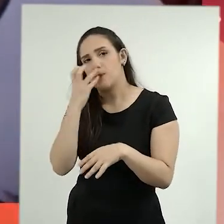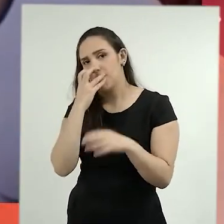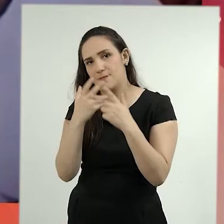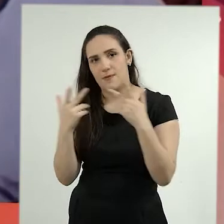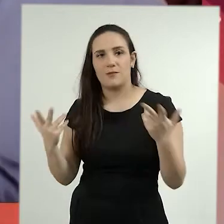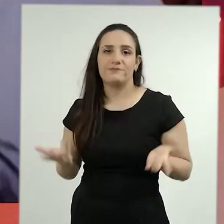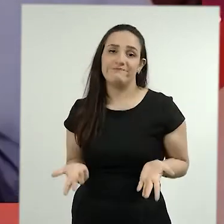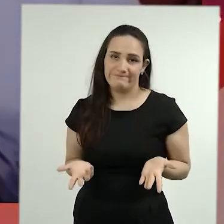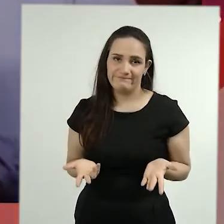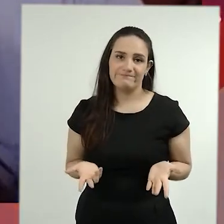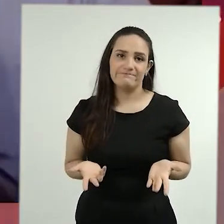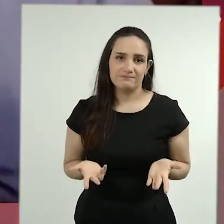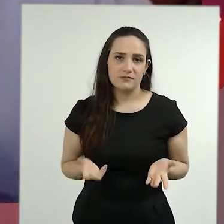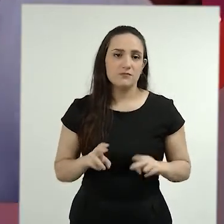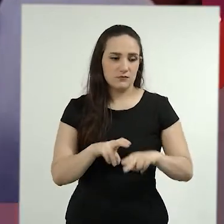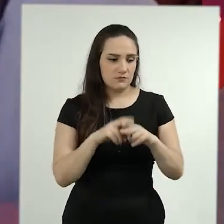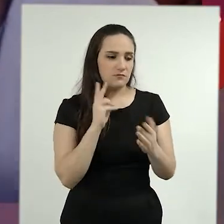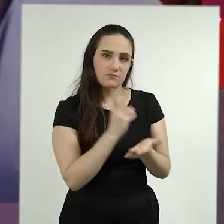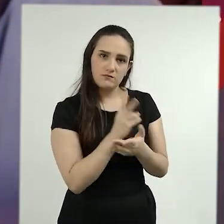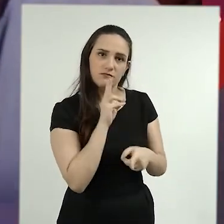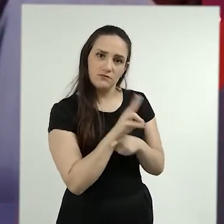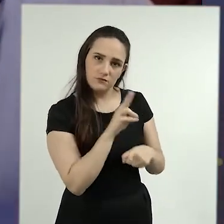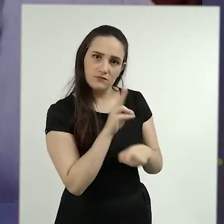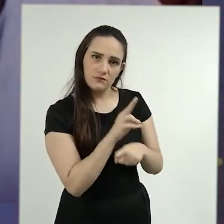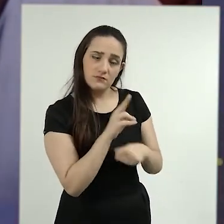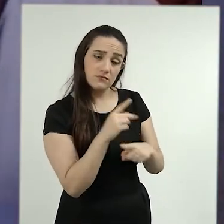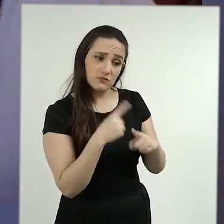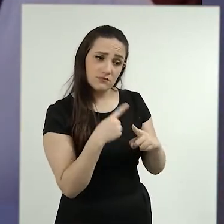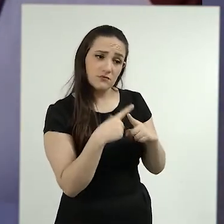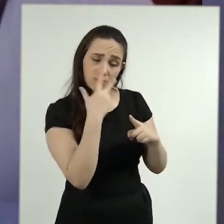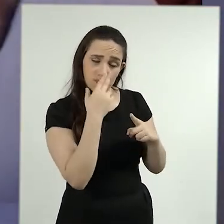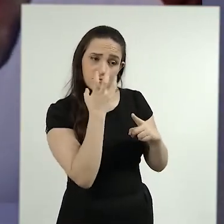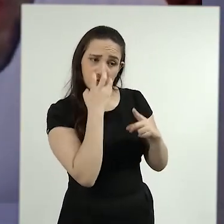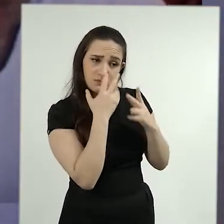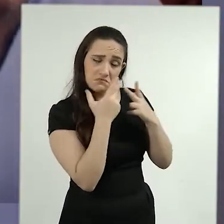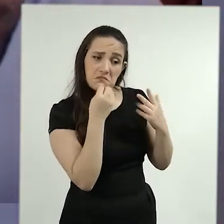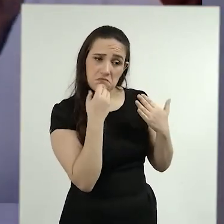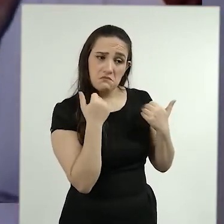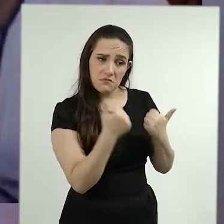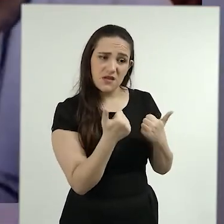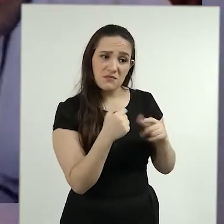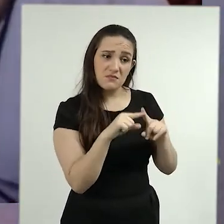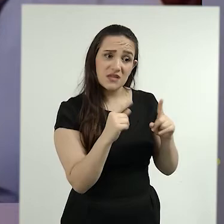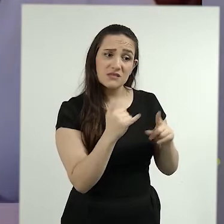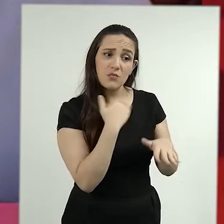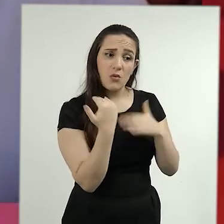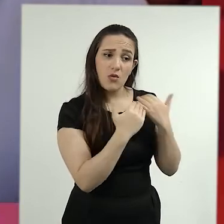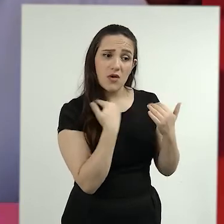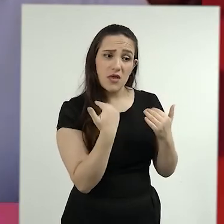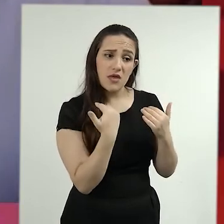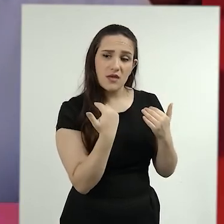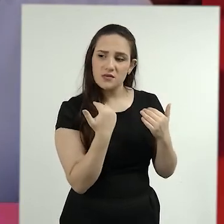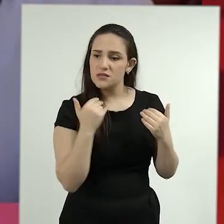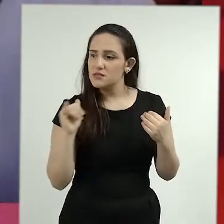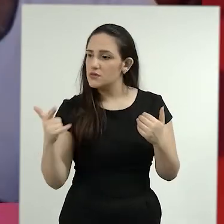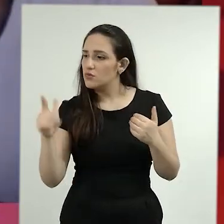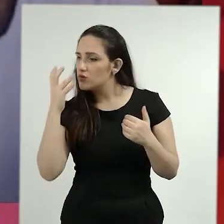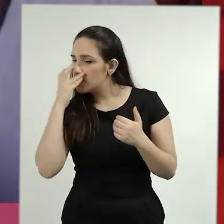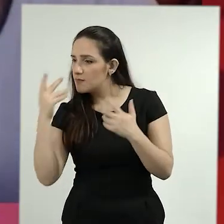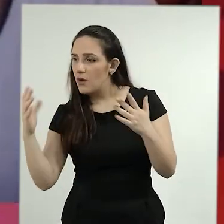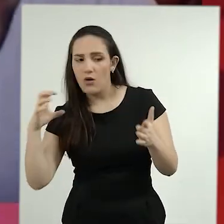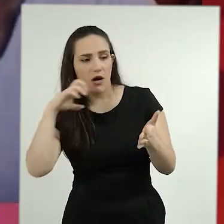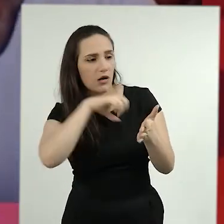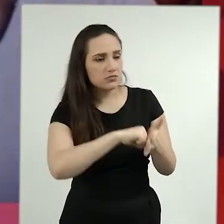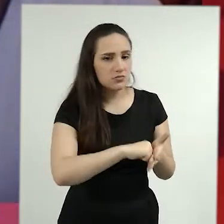no ser humano. Então, a gente está monitorando essas espécies que, a princípio, estão bem de saúde, mas a